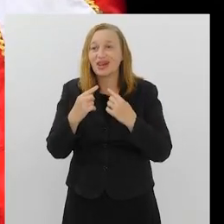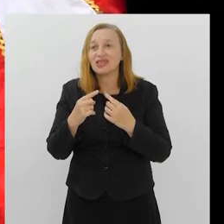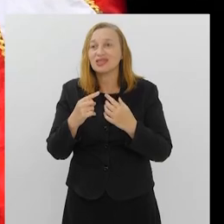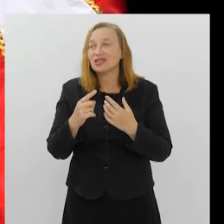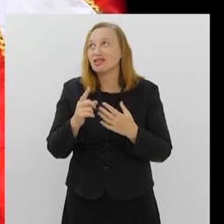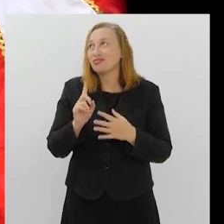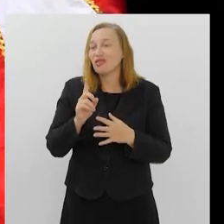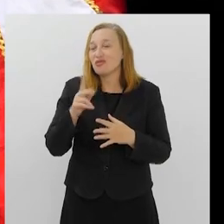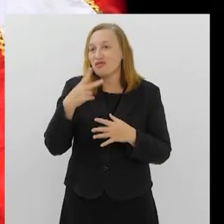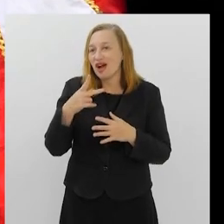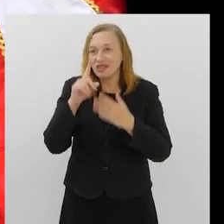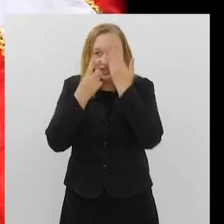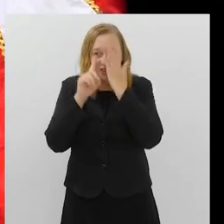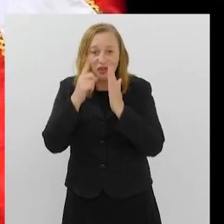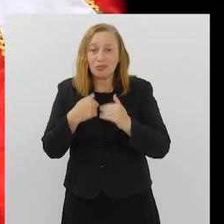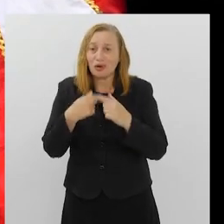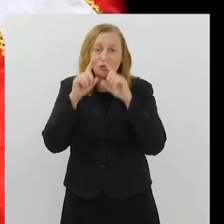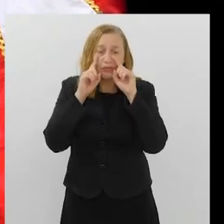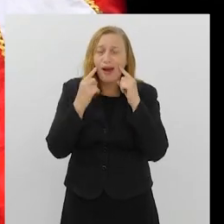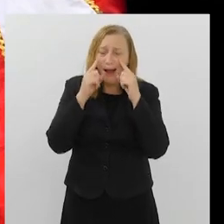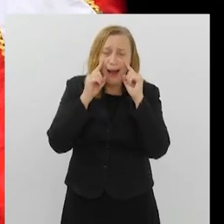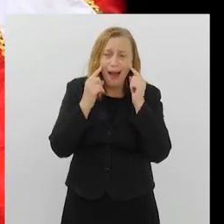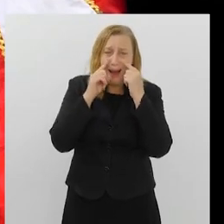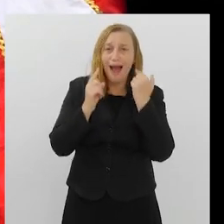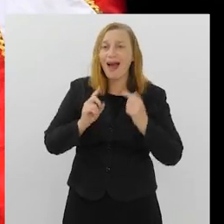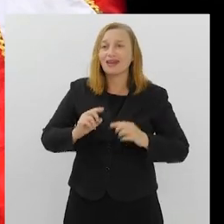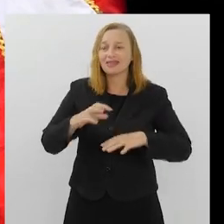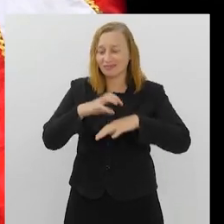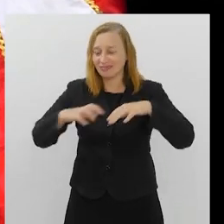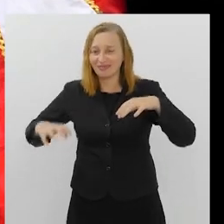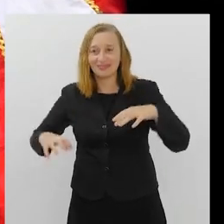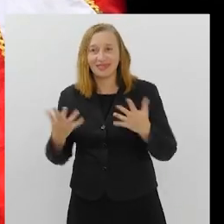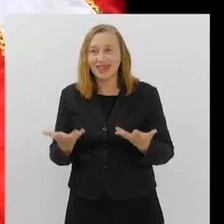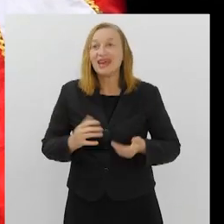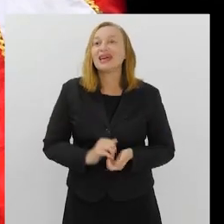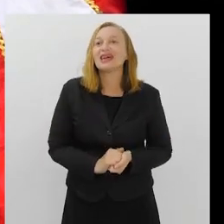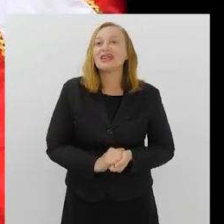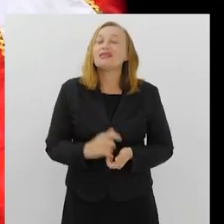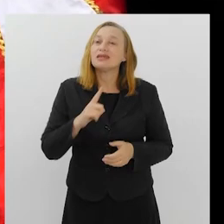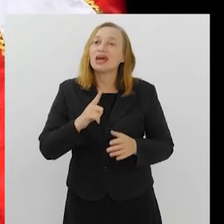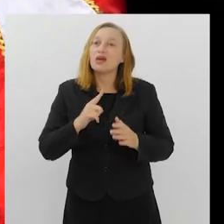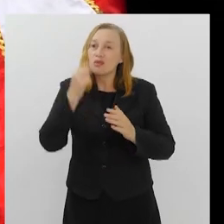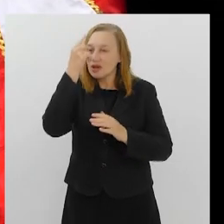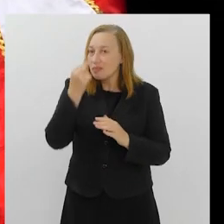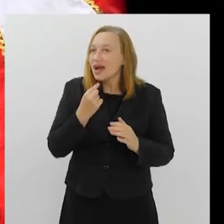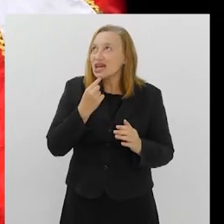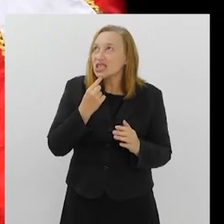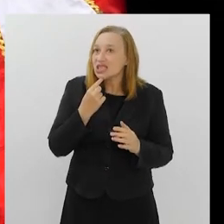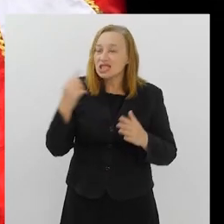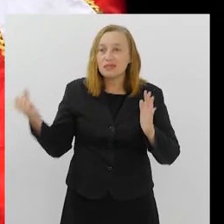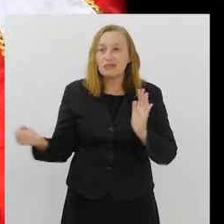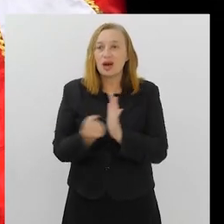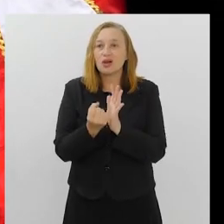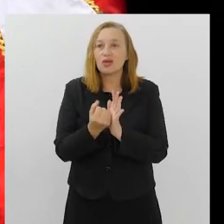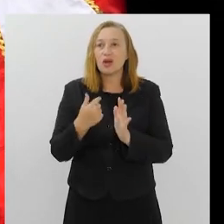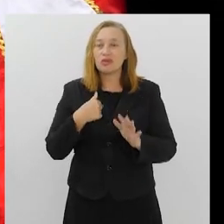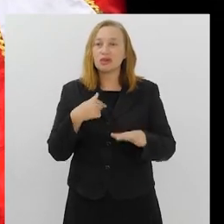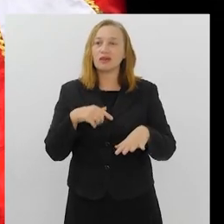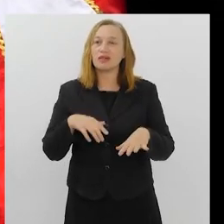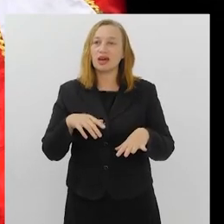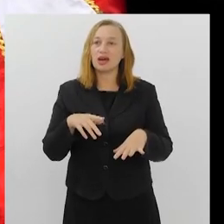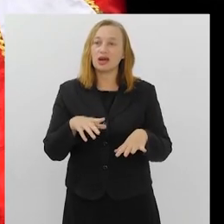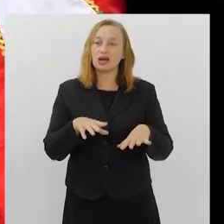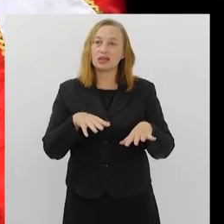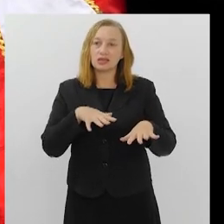confesso que desde o carnaval não falo muito. Eu sou muito chorona quando se trata de Porto da Pedra. É, teve até uma imagem que me marcou muito. Foi quando eu tava